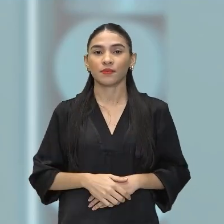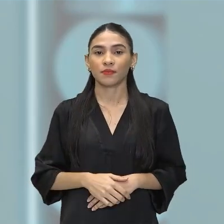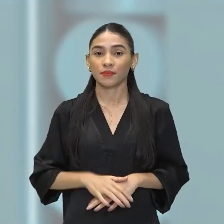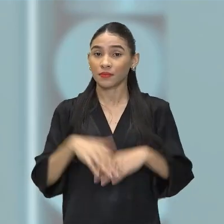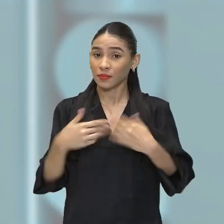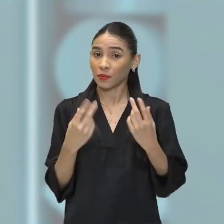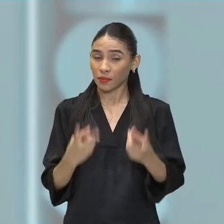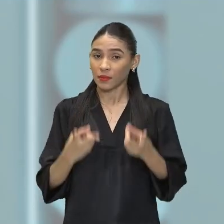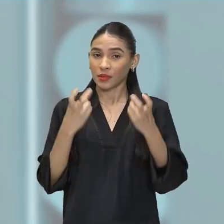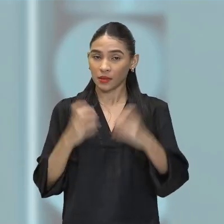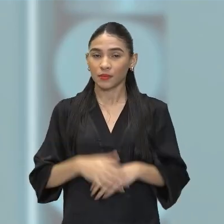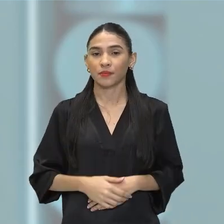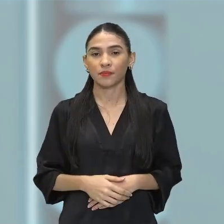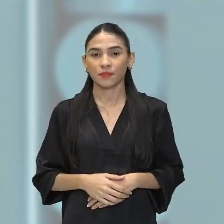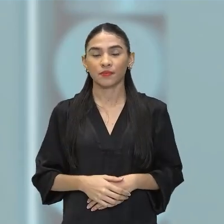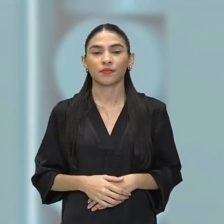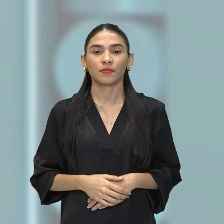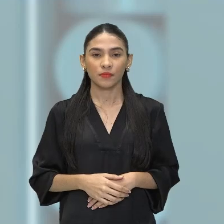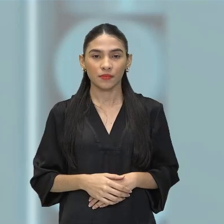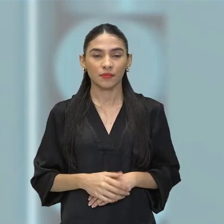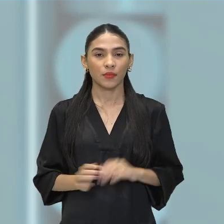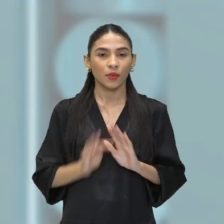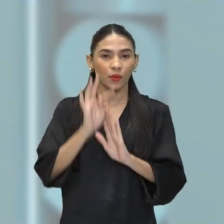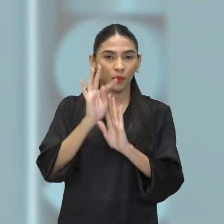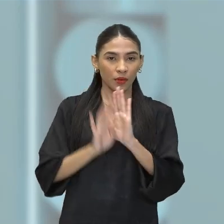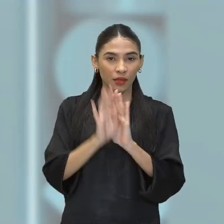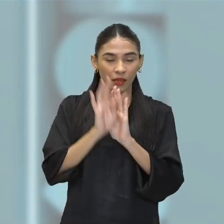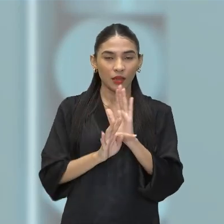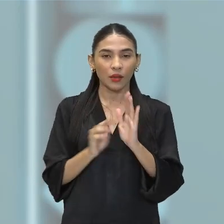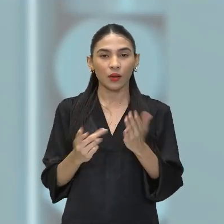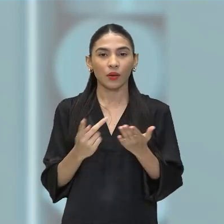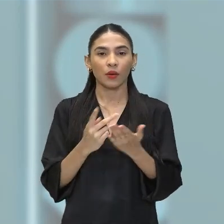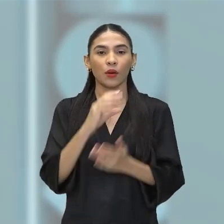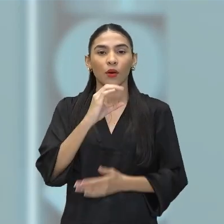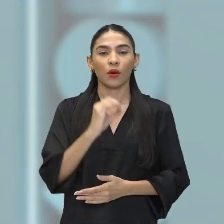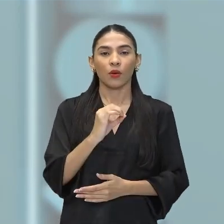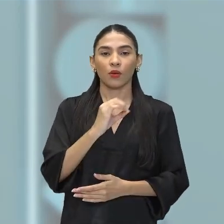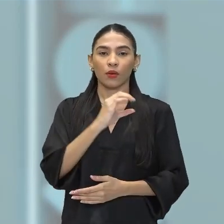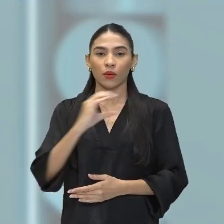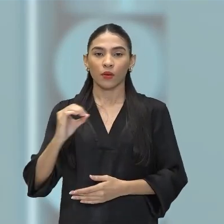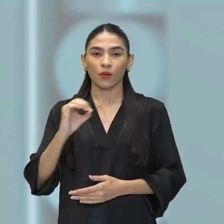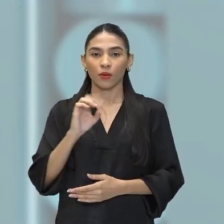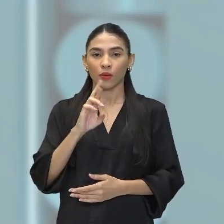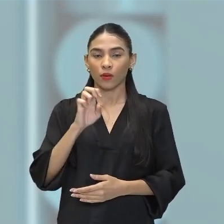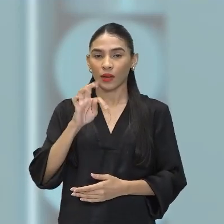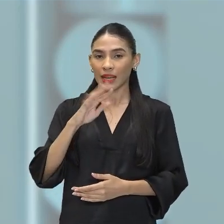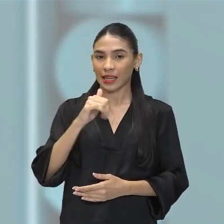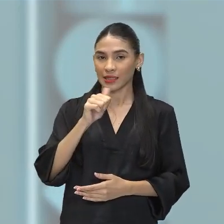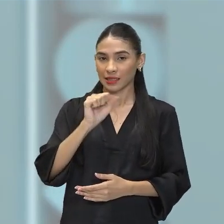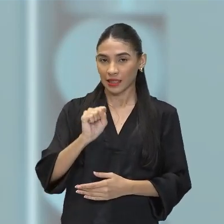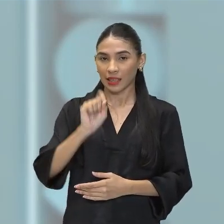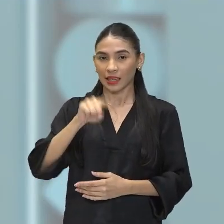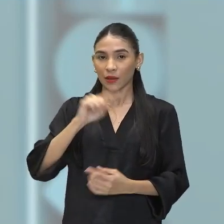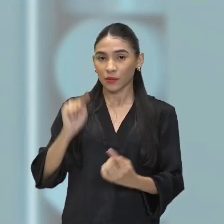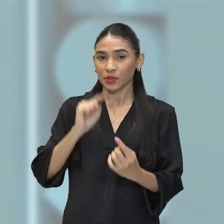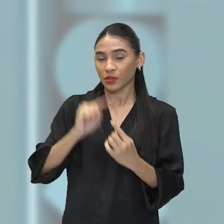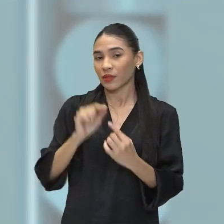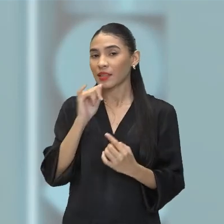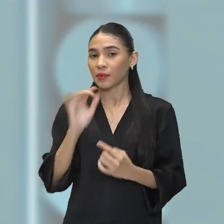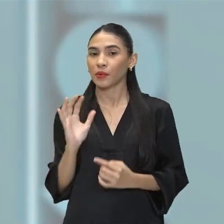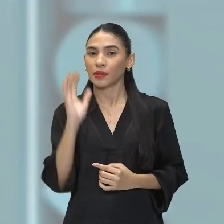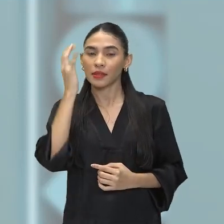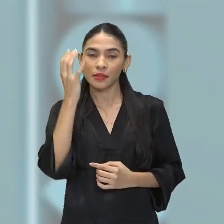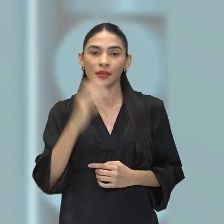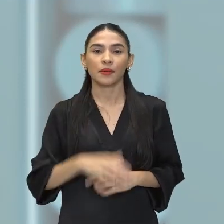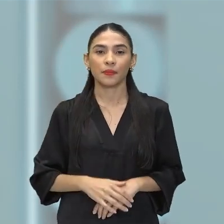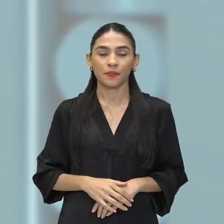Então, gente, observe que nesse texto, ocorrência, exatamente essa ideia de algo que aconteceu,